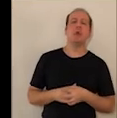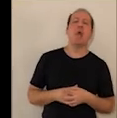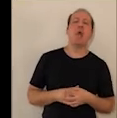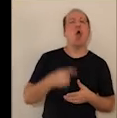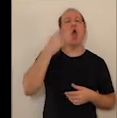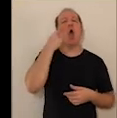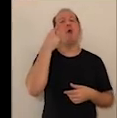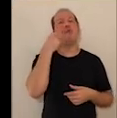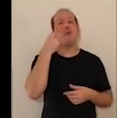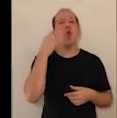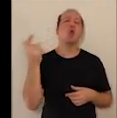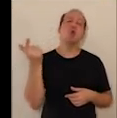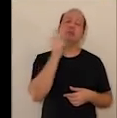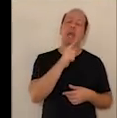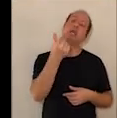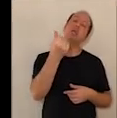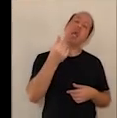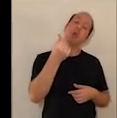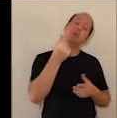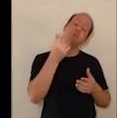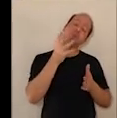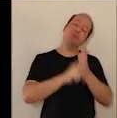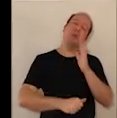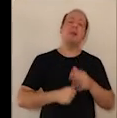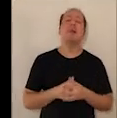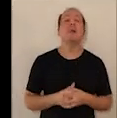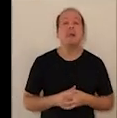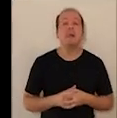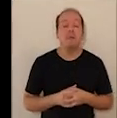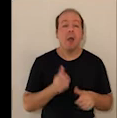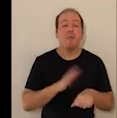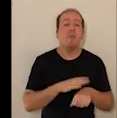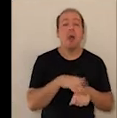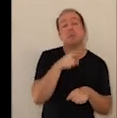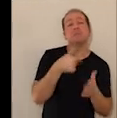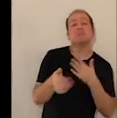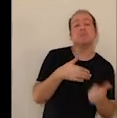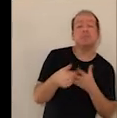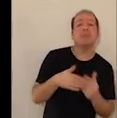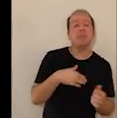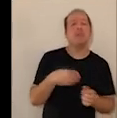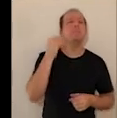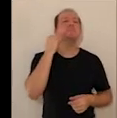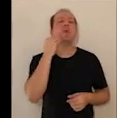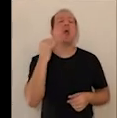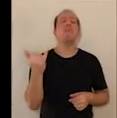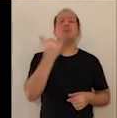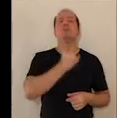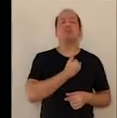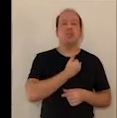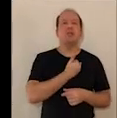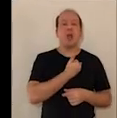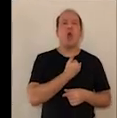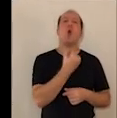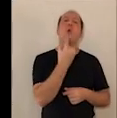Veja se consegue tirar algum dinheiro daqui. Pode fazer as cabriolas que você quiser e depois me diga se um só